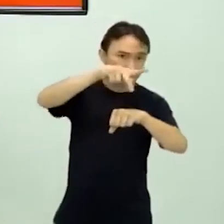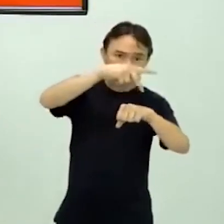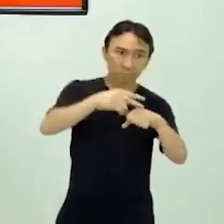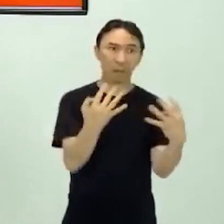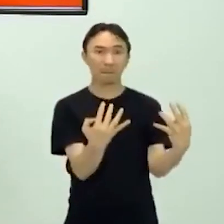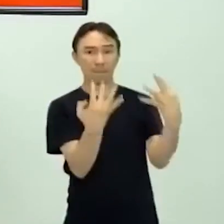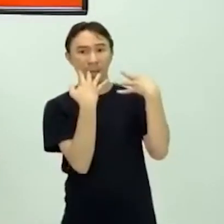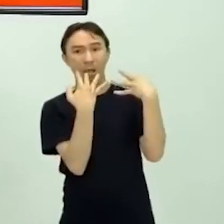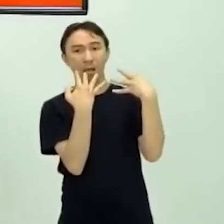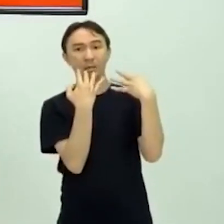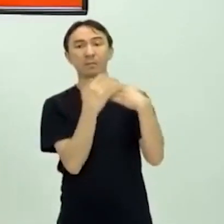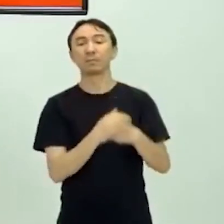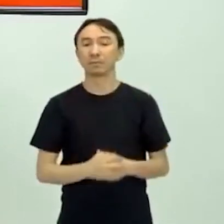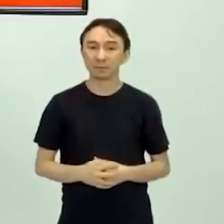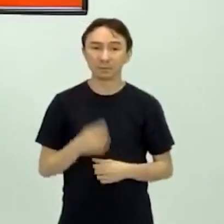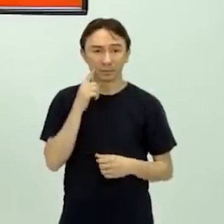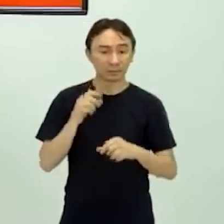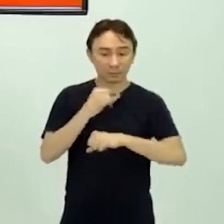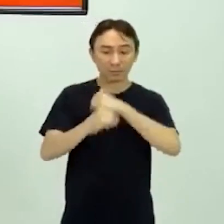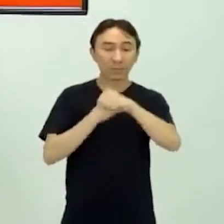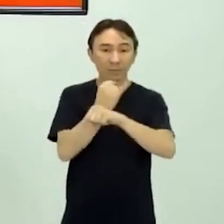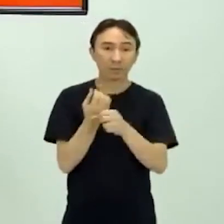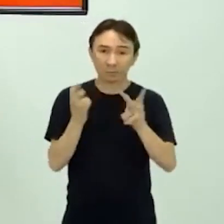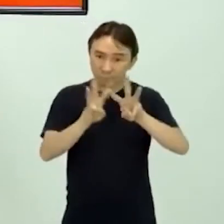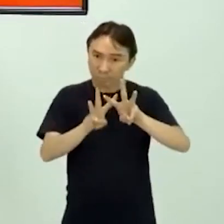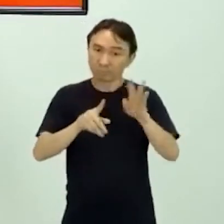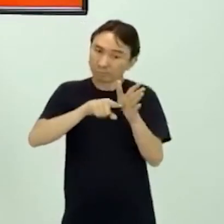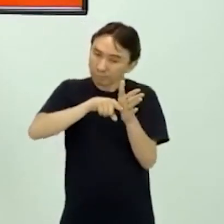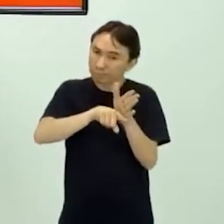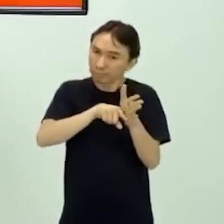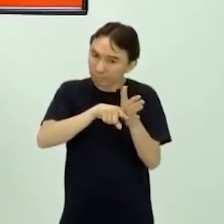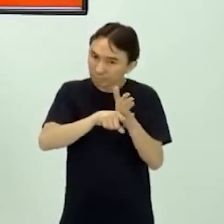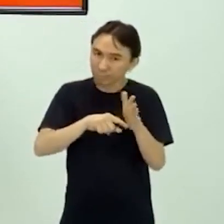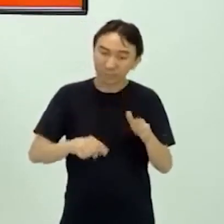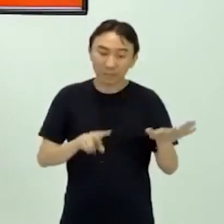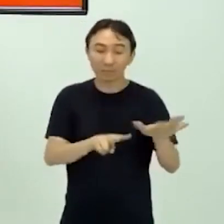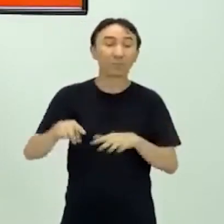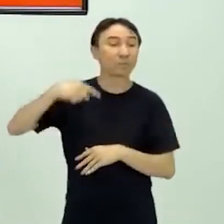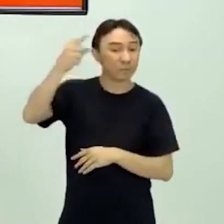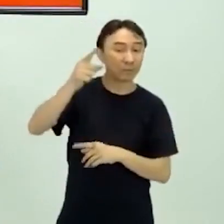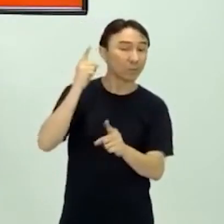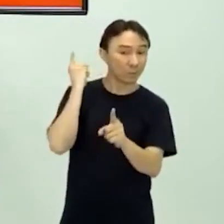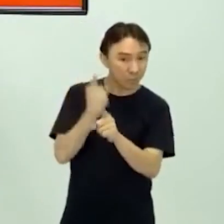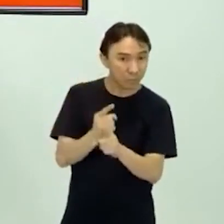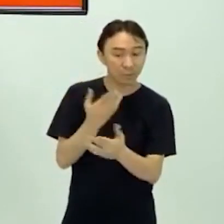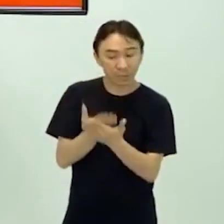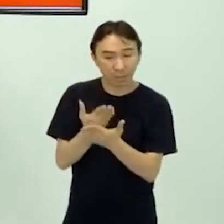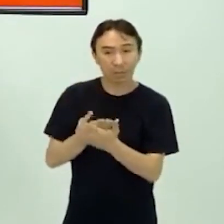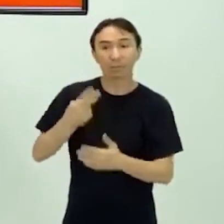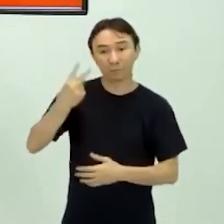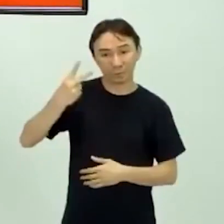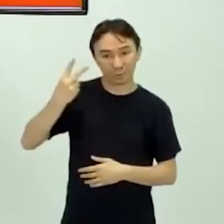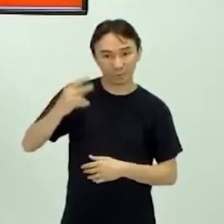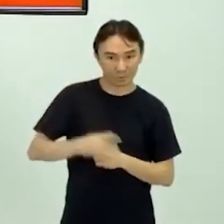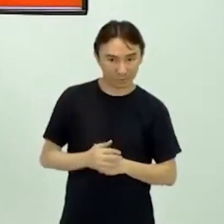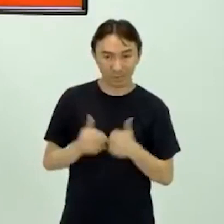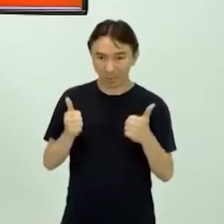pesquisar. Até a próxima semana aí com a continuação dessa aula, que é muito legal o tema. E a gente se vê na próxima aula. Obrigado